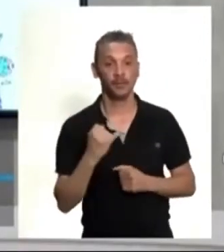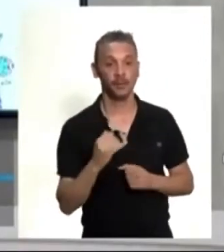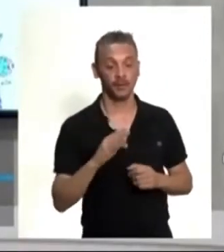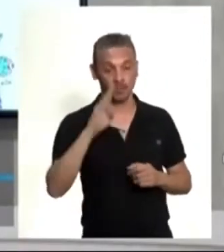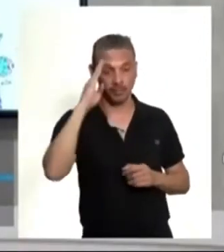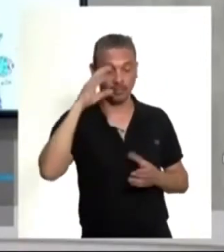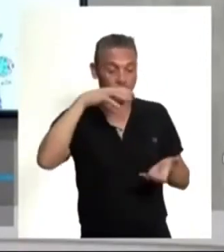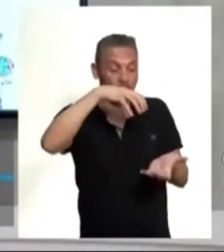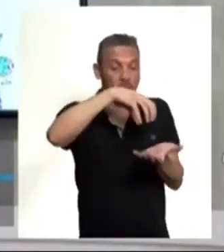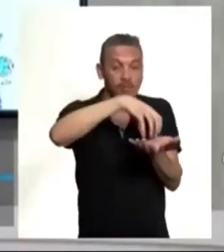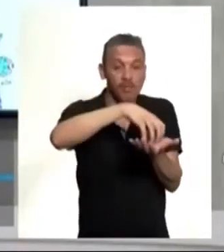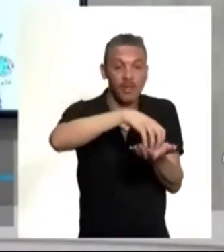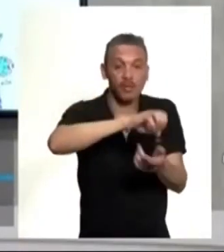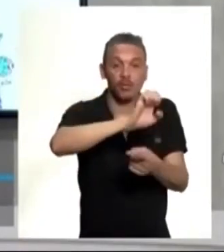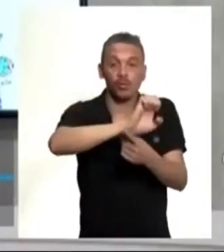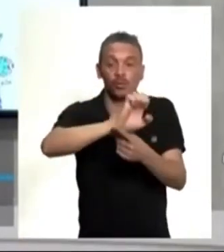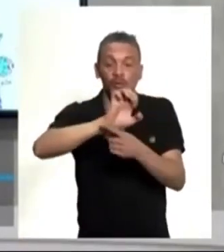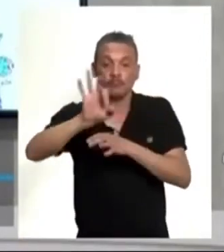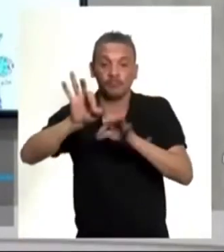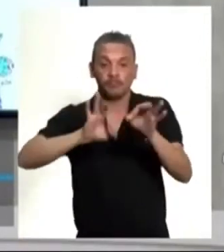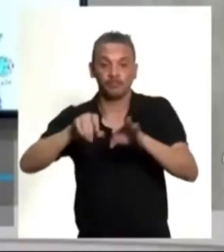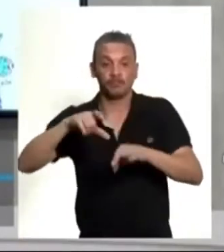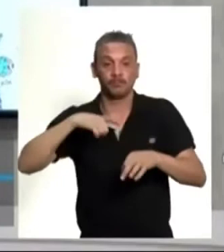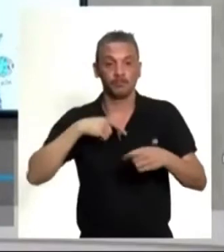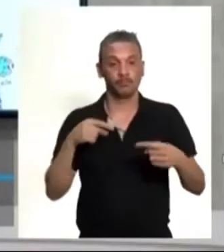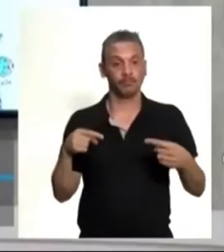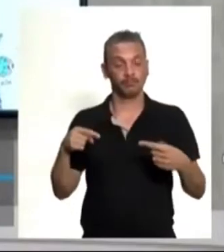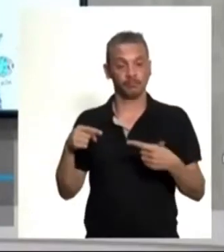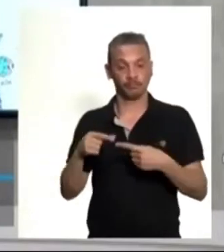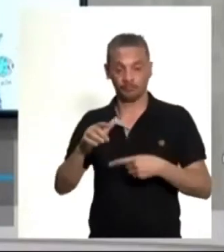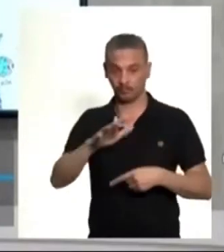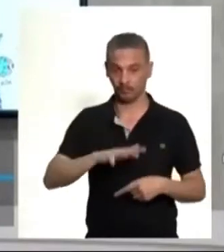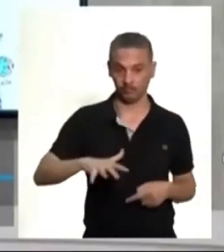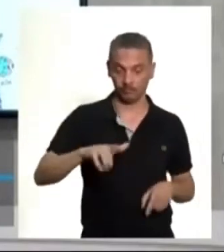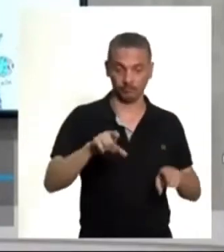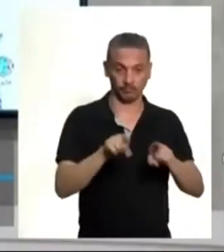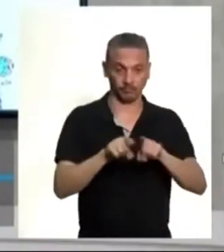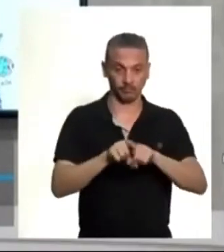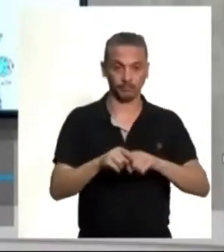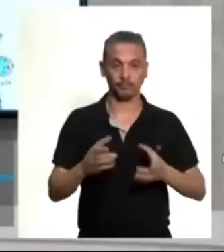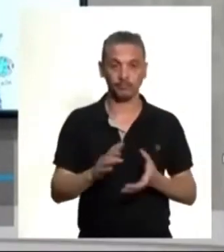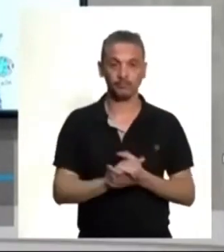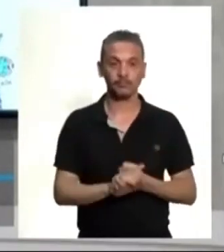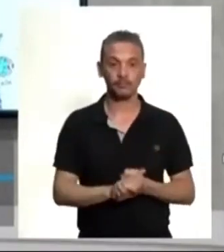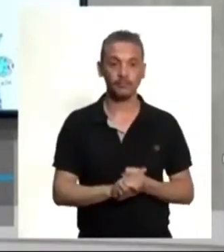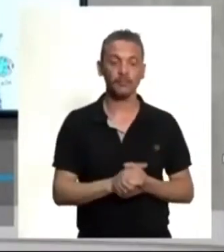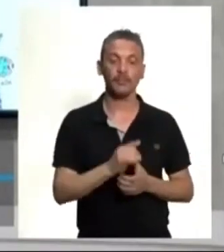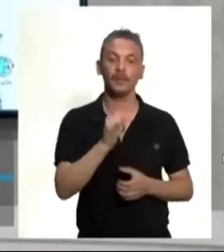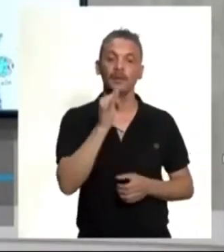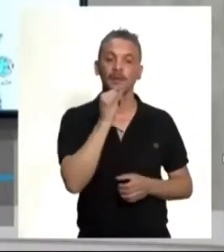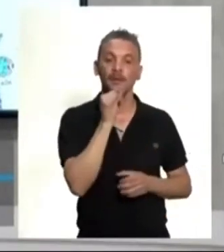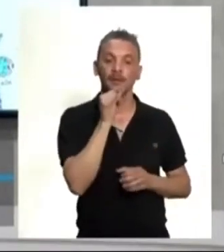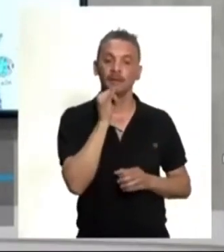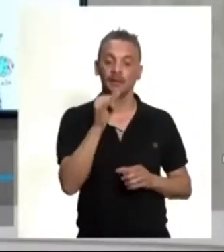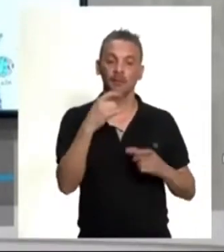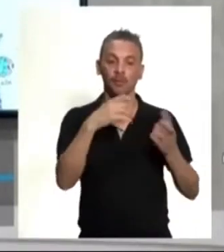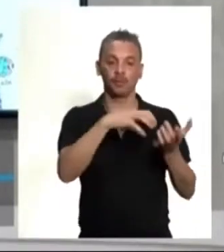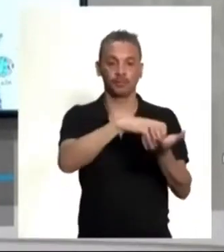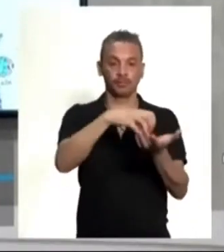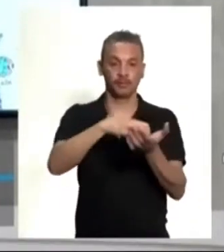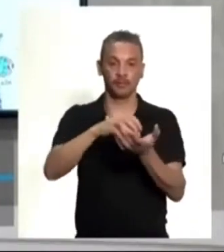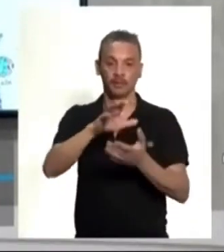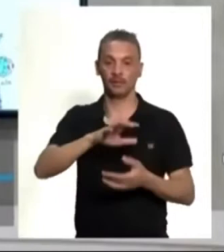né, dentro de um contexto que transcende até o Estado, pode ser que em algum momento transcenda o Estado. Mas esses centros regionais